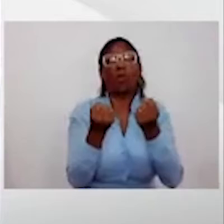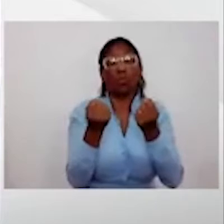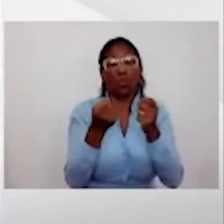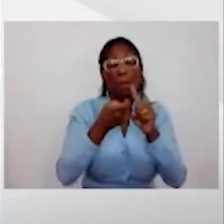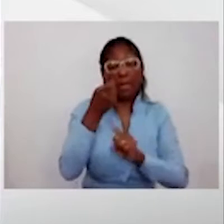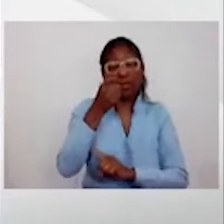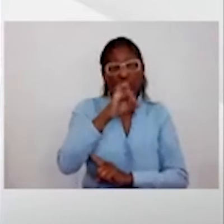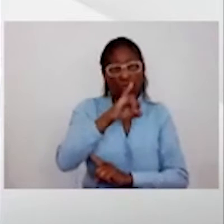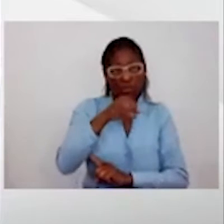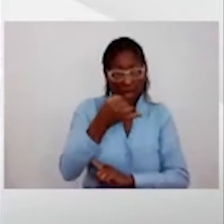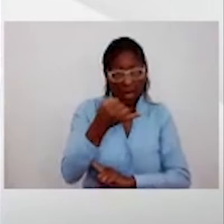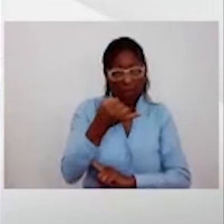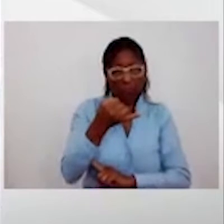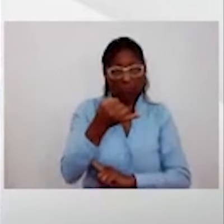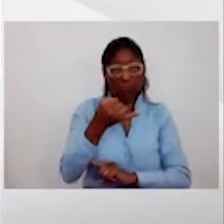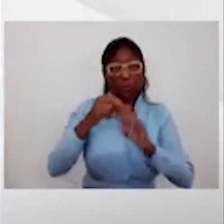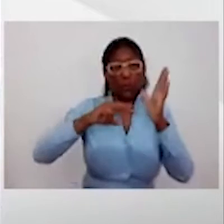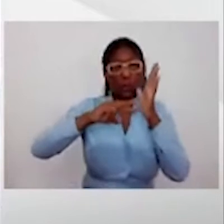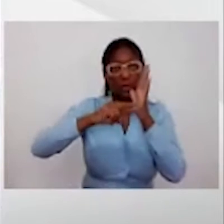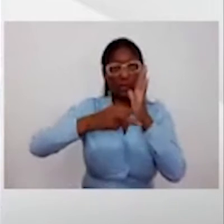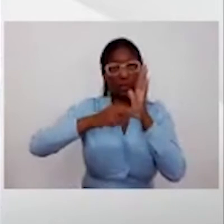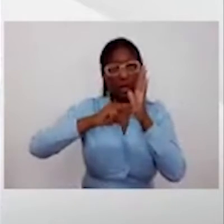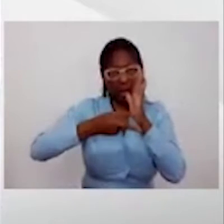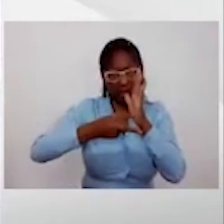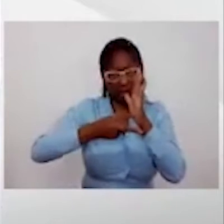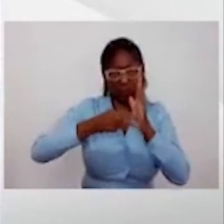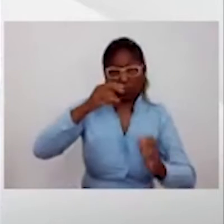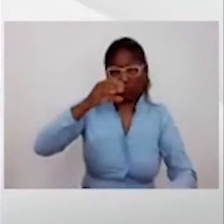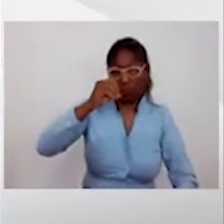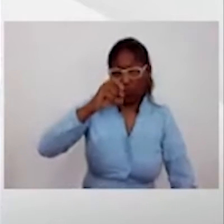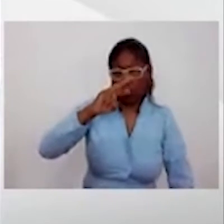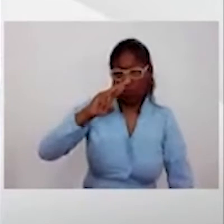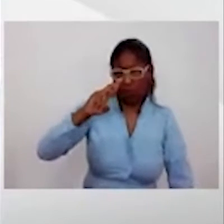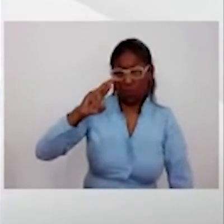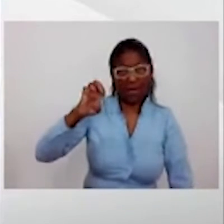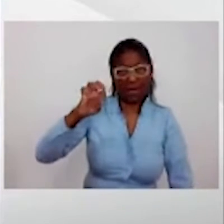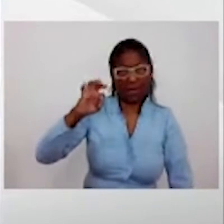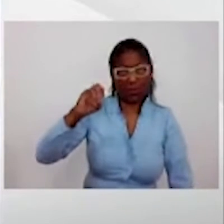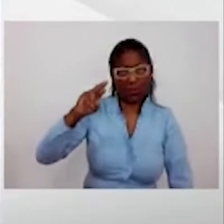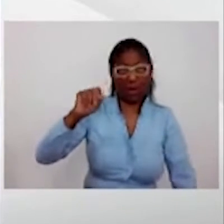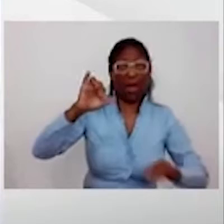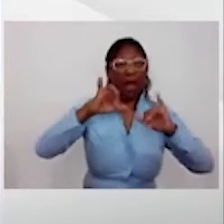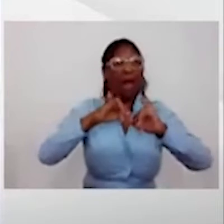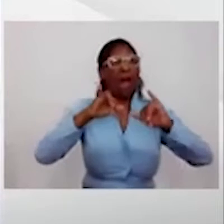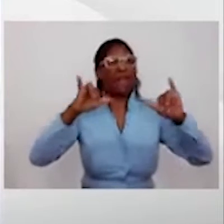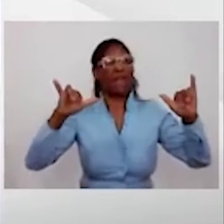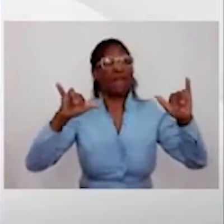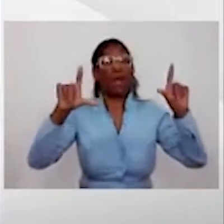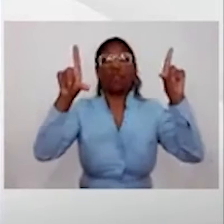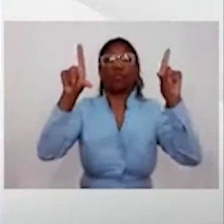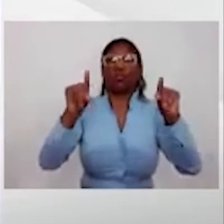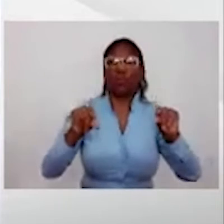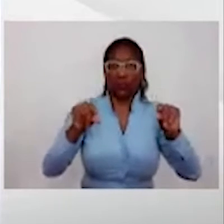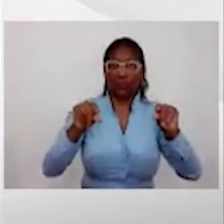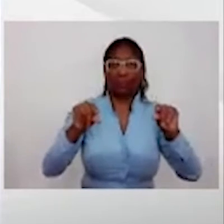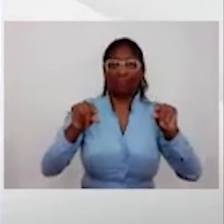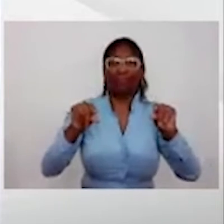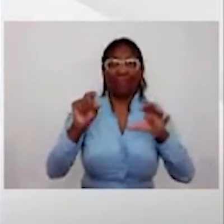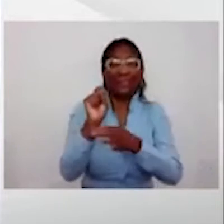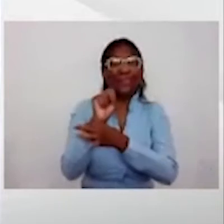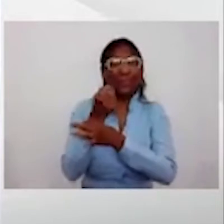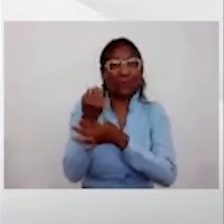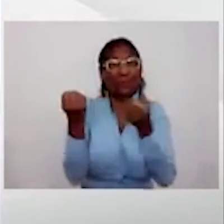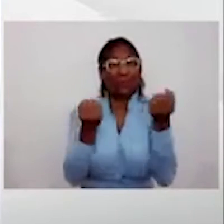tem entrado, o Sindicato das Corretoras, né, de Seguro do Estado anuncia uma redução. E essa redução se